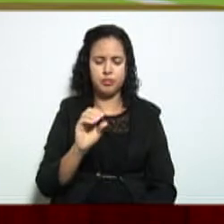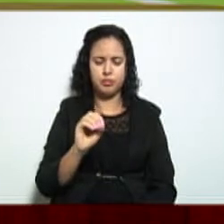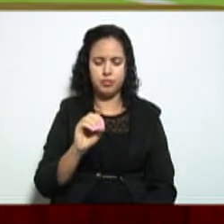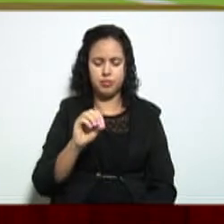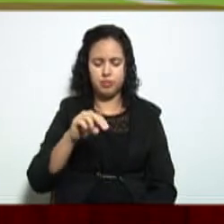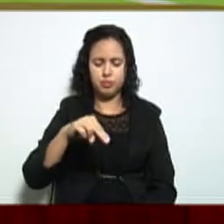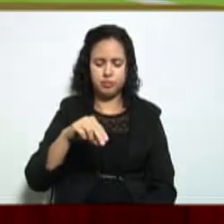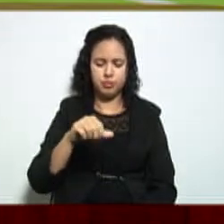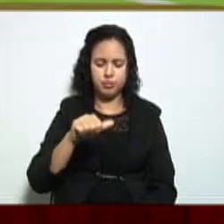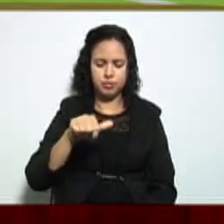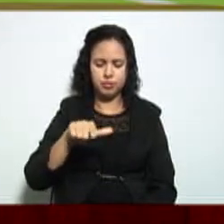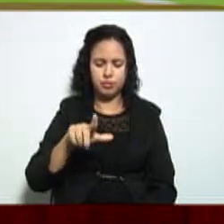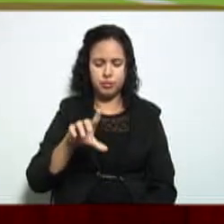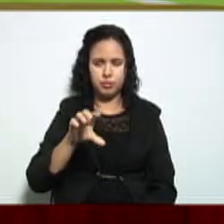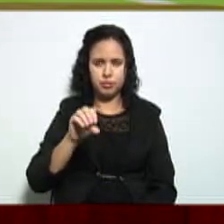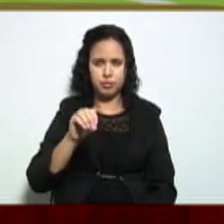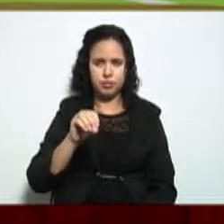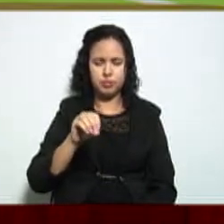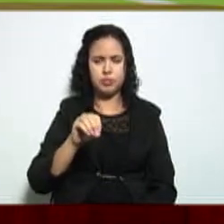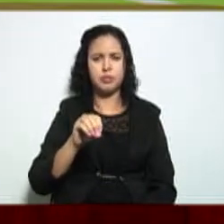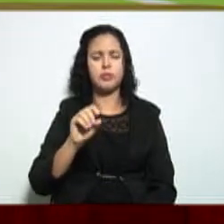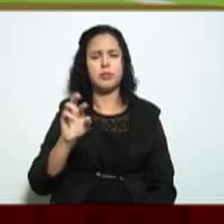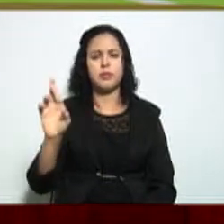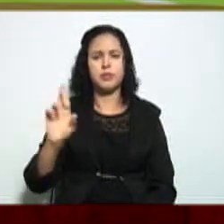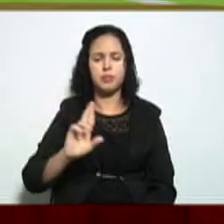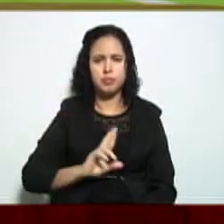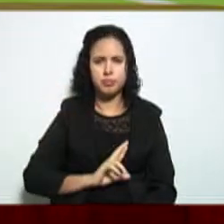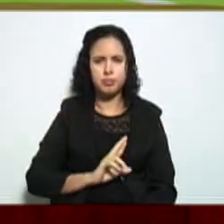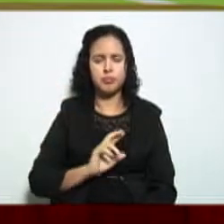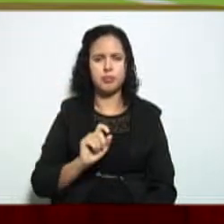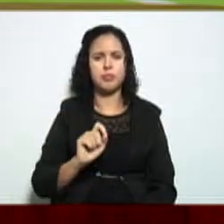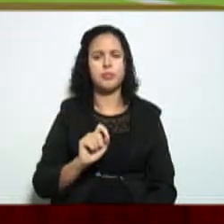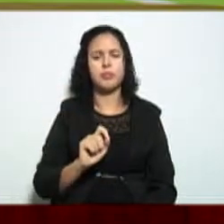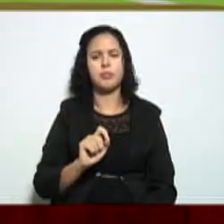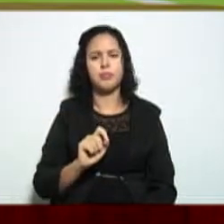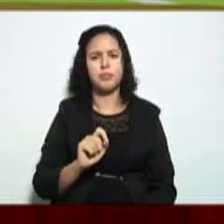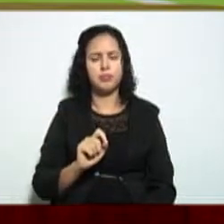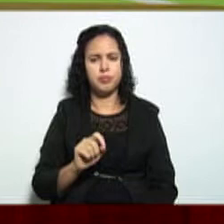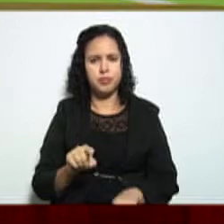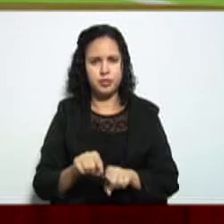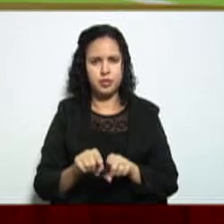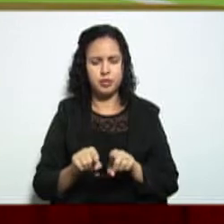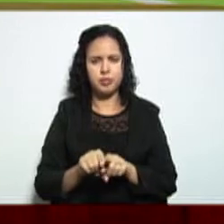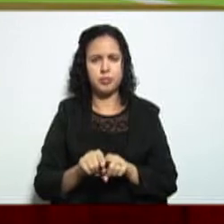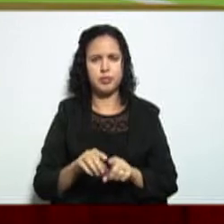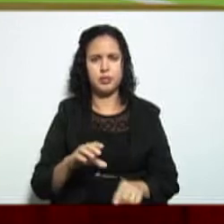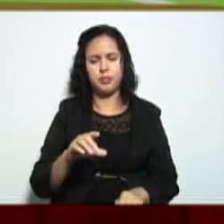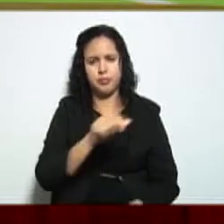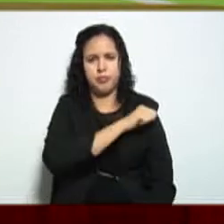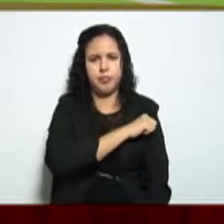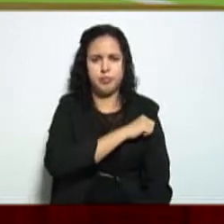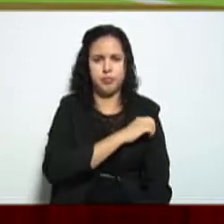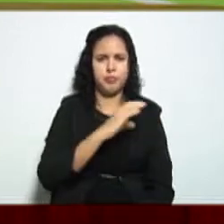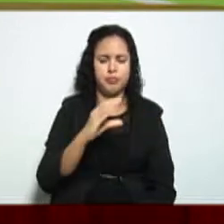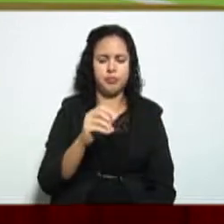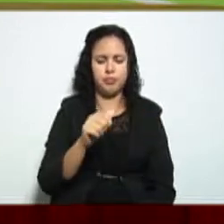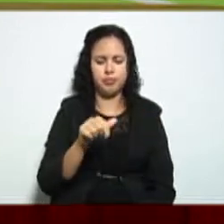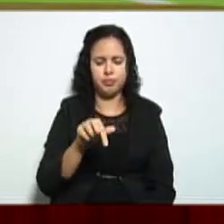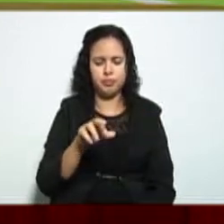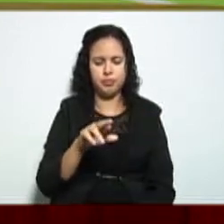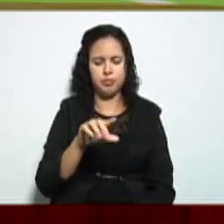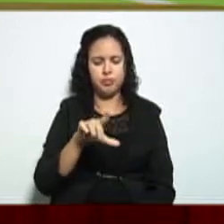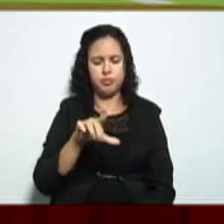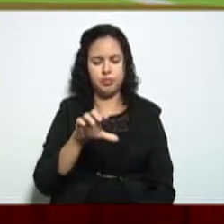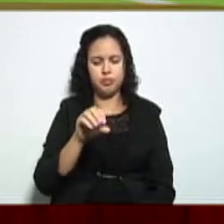da Escola Angelina dos Anjos, Costa Marx, Carlos Cardoso, temos aqui aluno